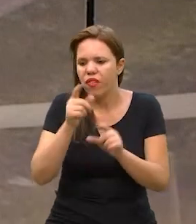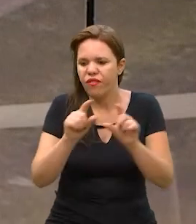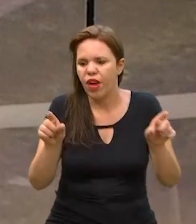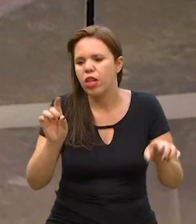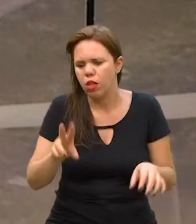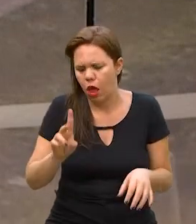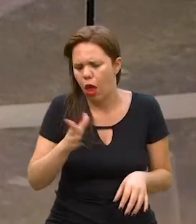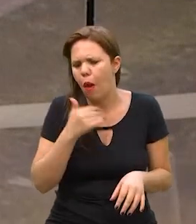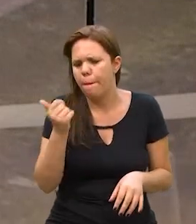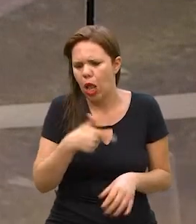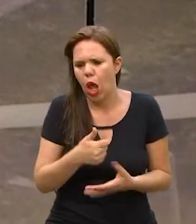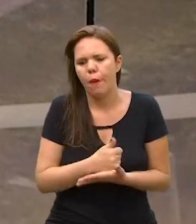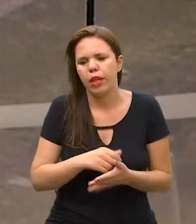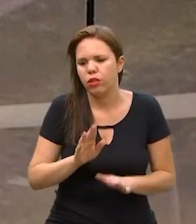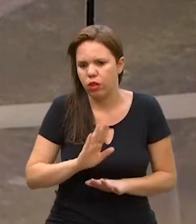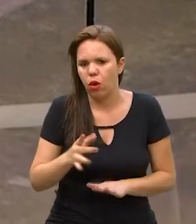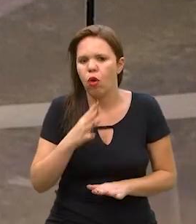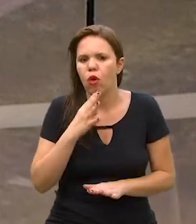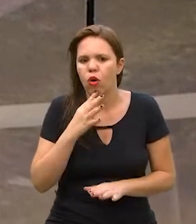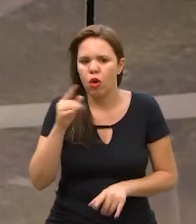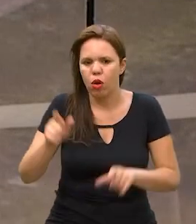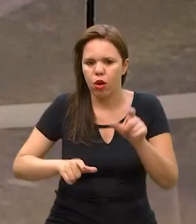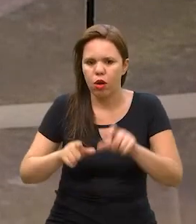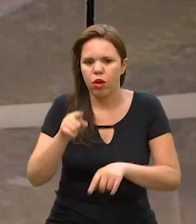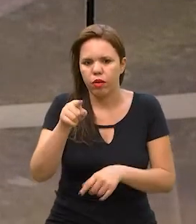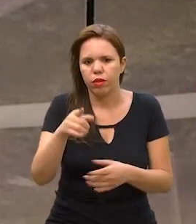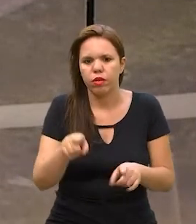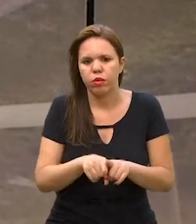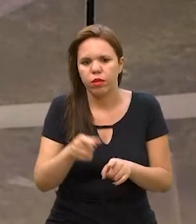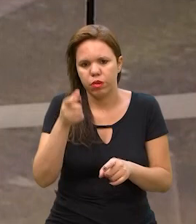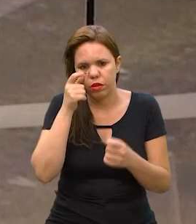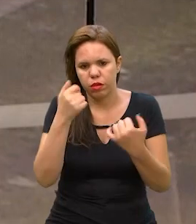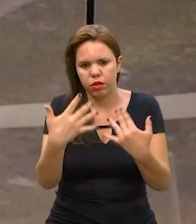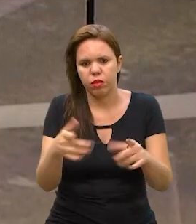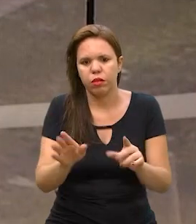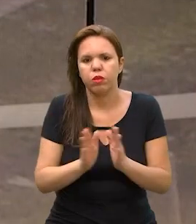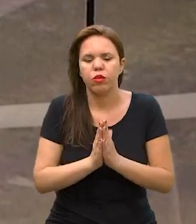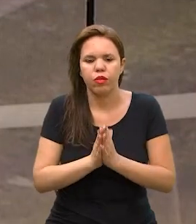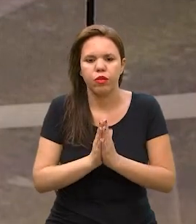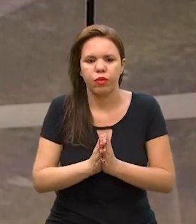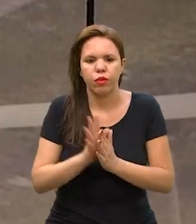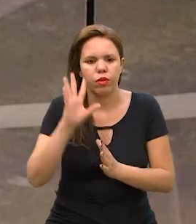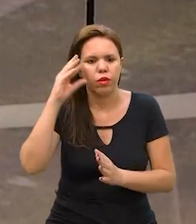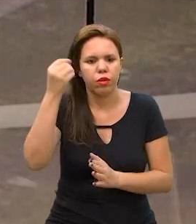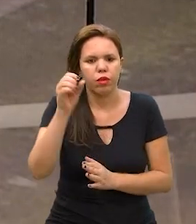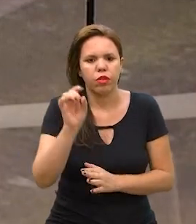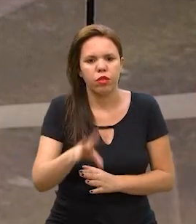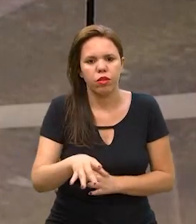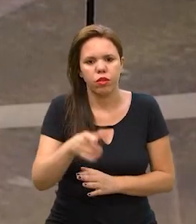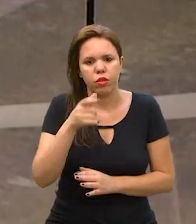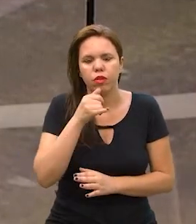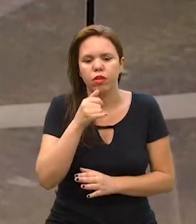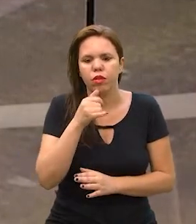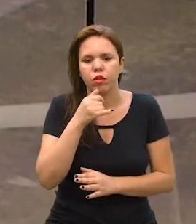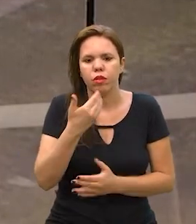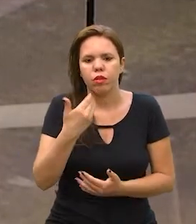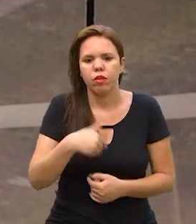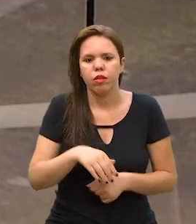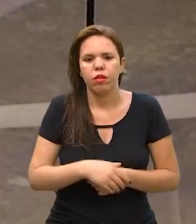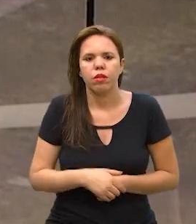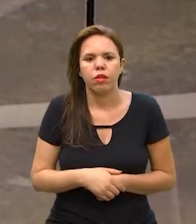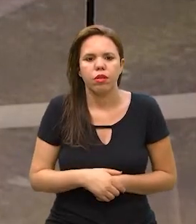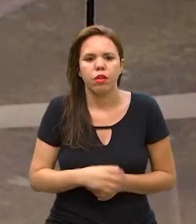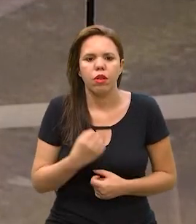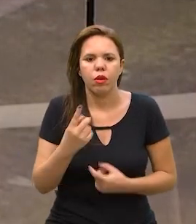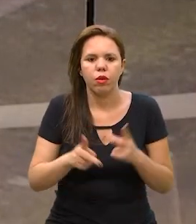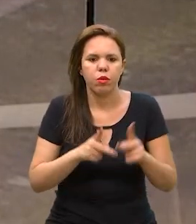É o melhor remédio. Eu conheço pessoas, e se você estiver assistindo nesse momento, por favor, entenda que você só está sendo um exemplo para mim, mas